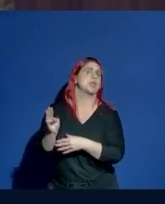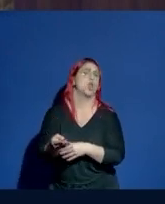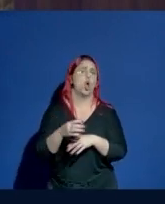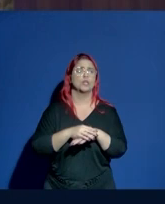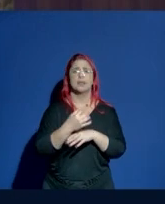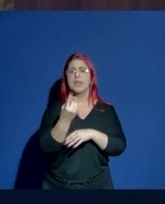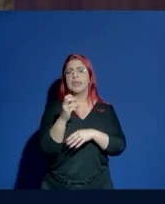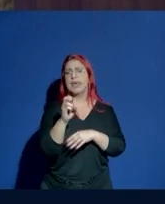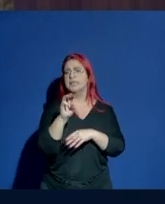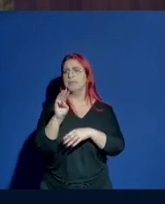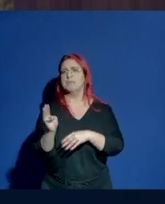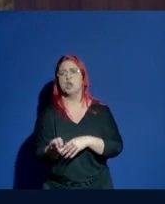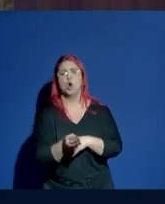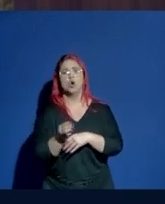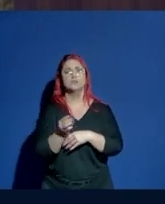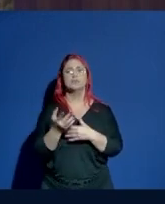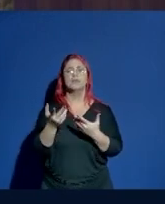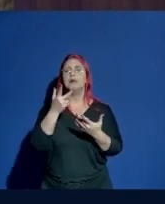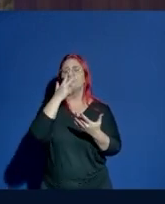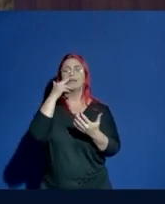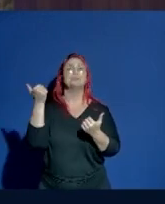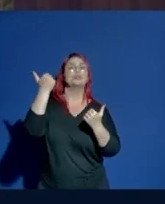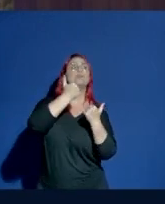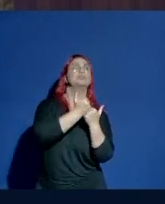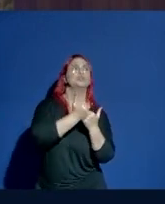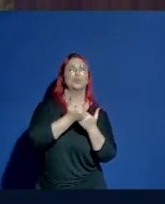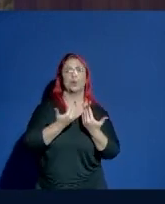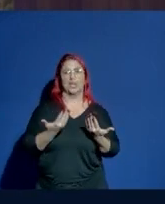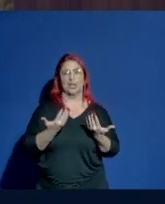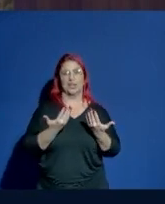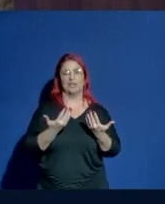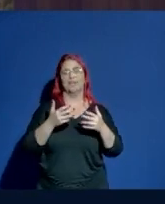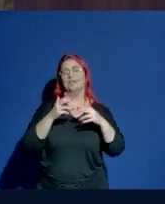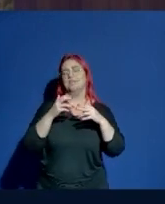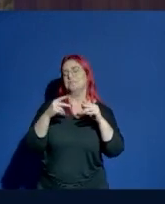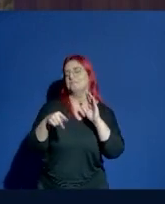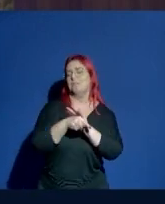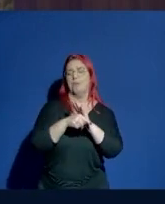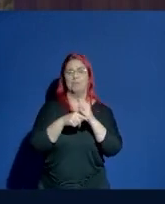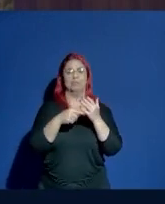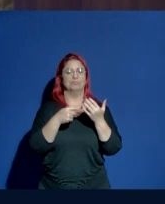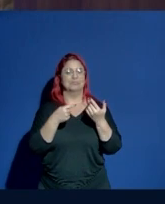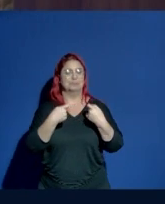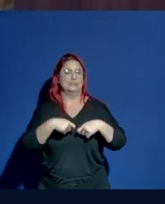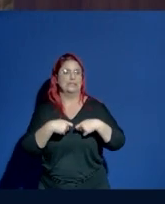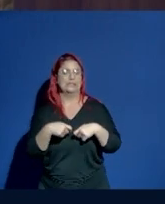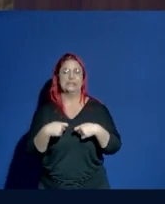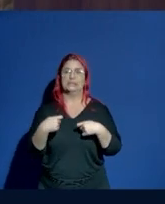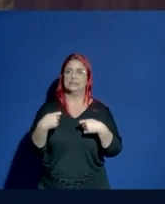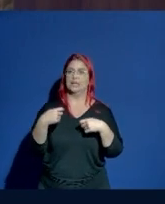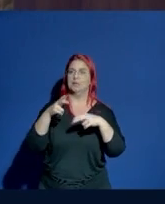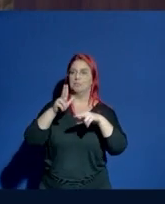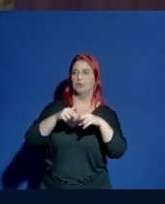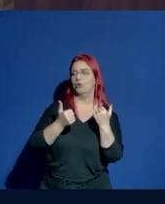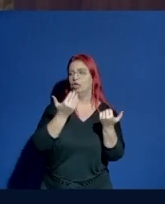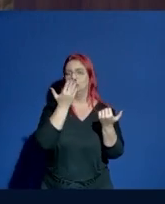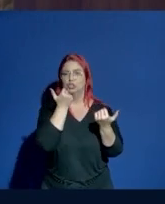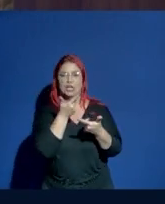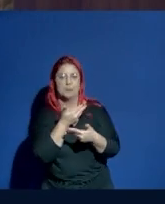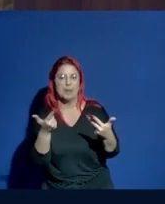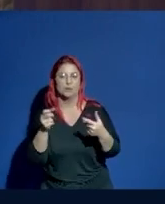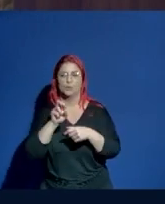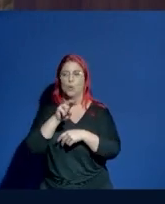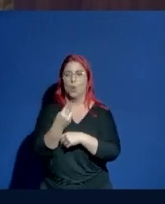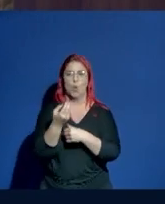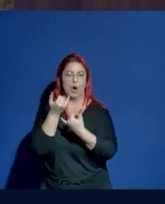milhões de hectares, para suprir essa demanda por energia, para suprir essa demanda por alimentos